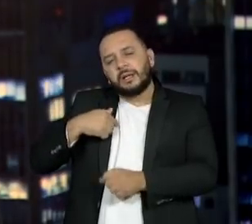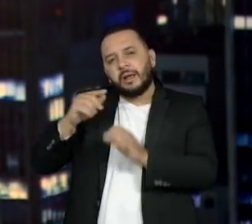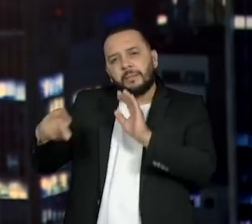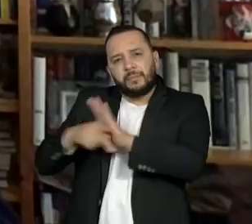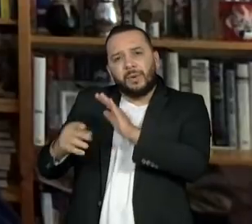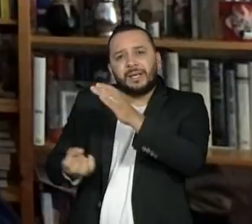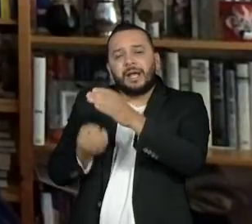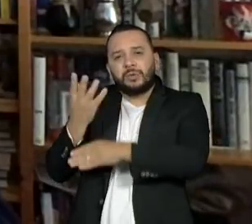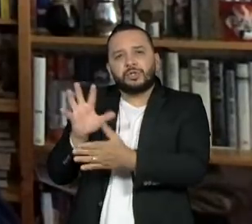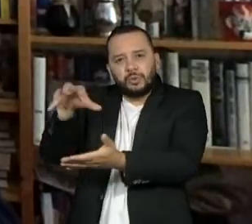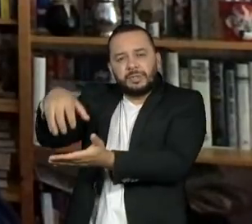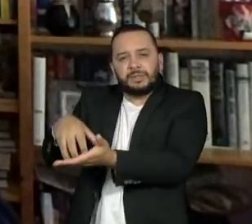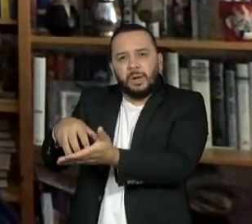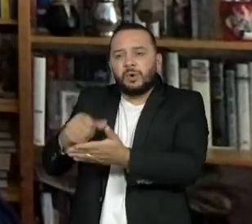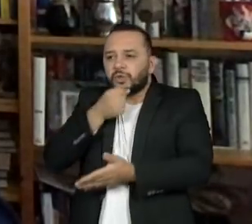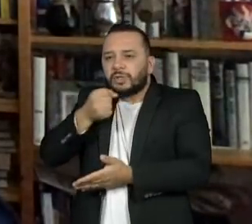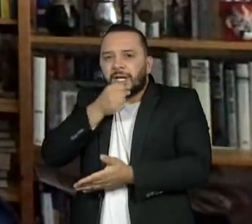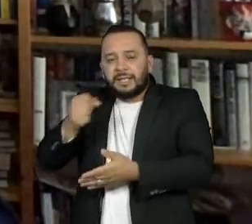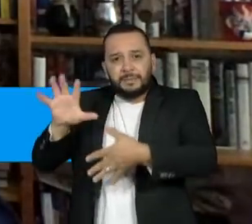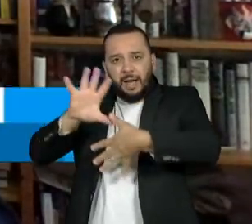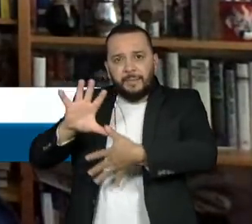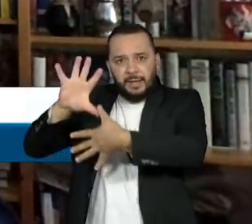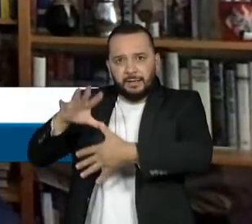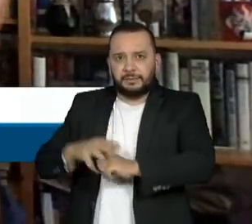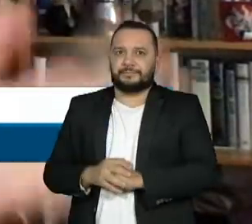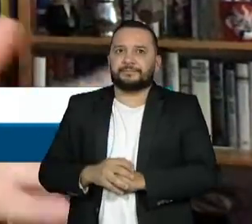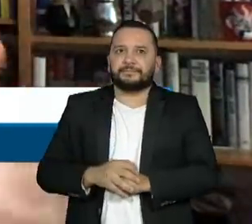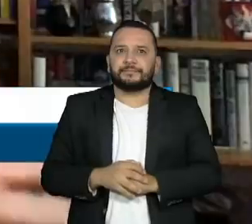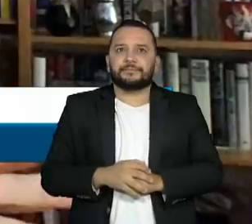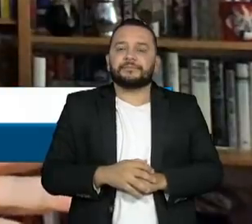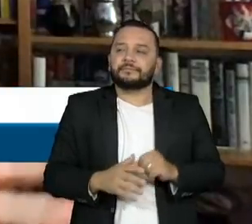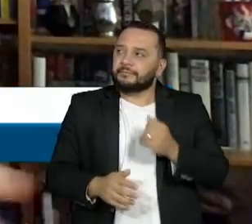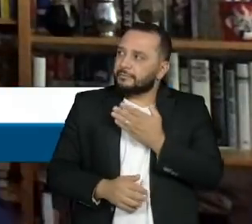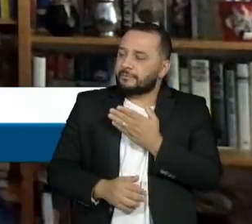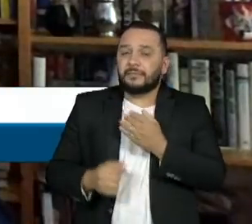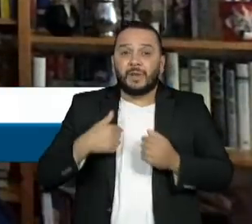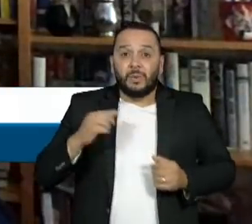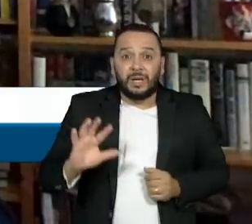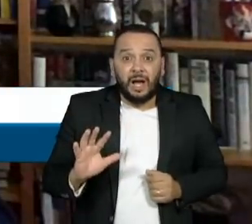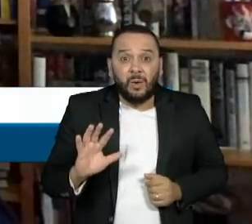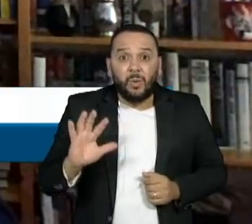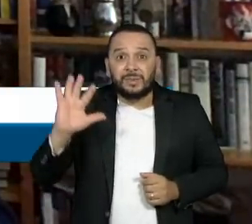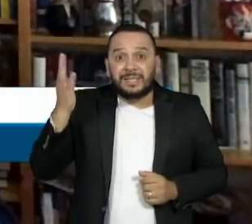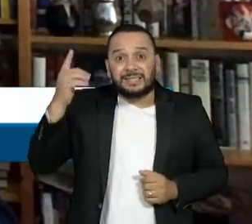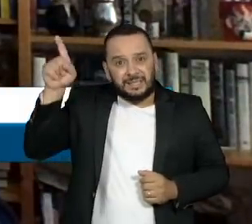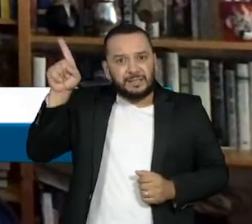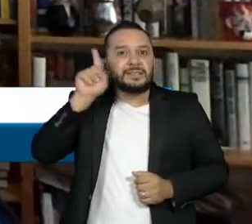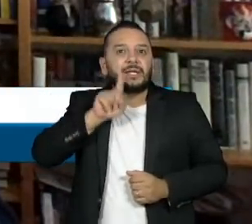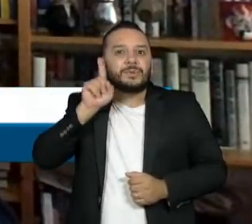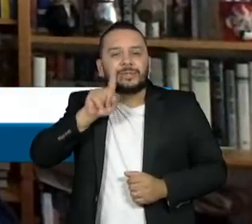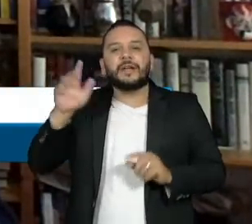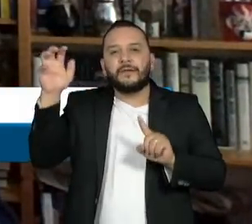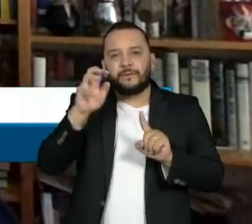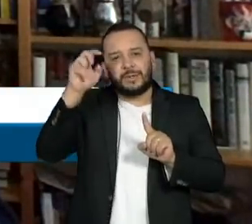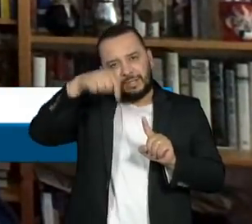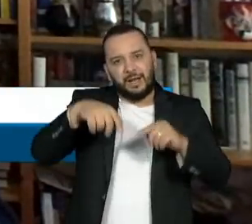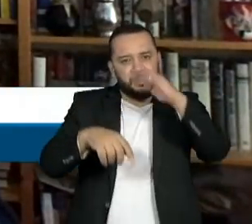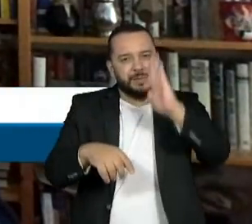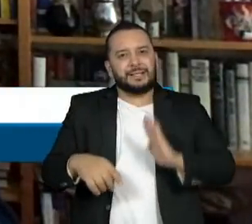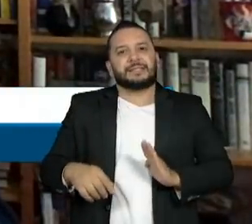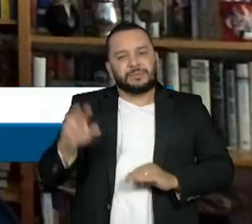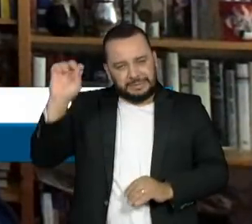o que ele disse. Eu acho que, sem dúvida nenhuma, o que acontecer aqui vai ter uma repercussão importante